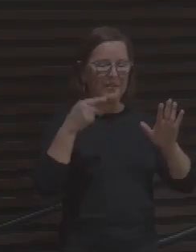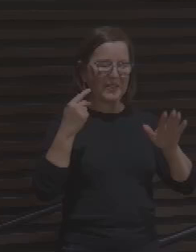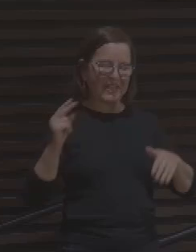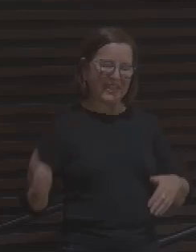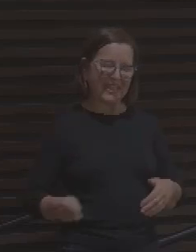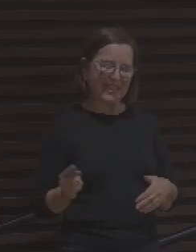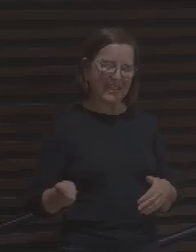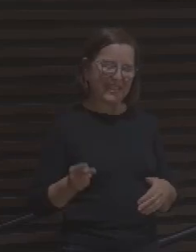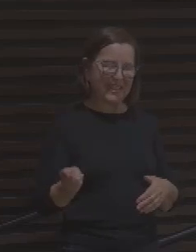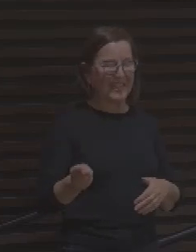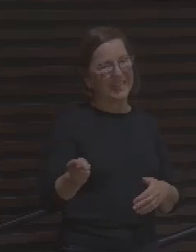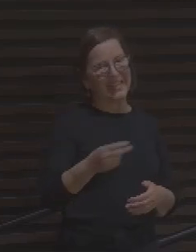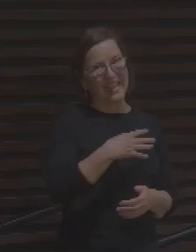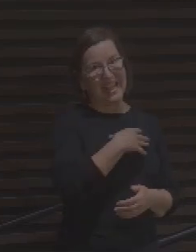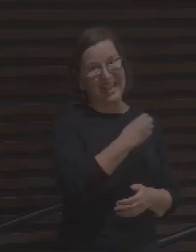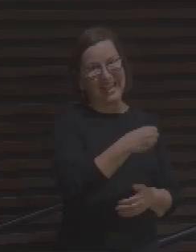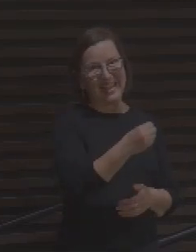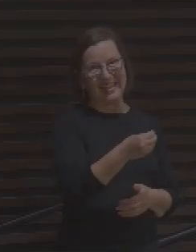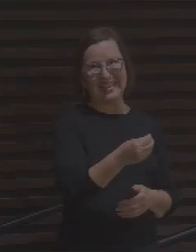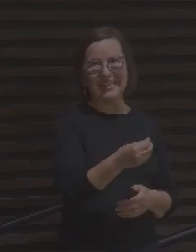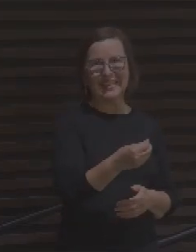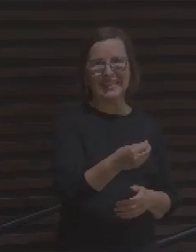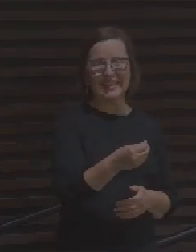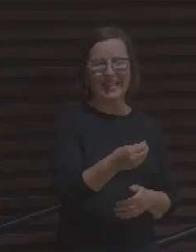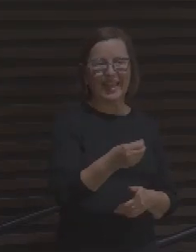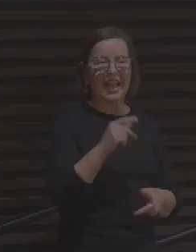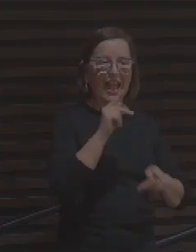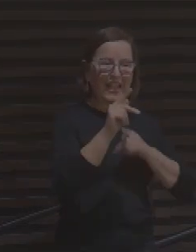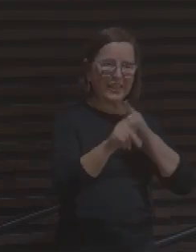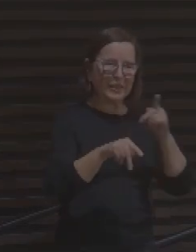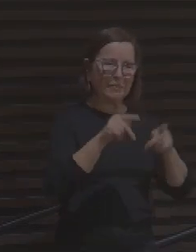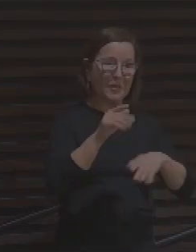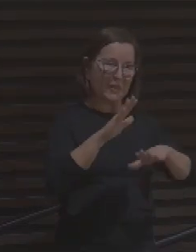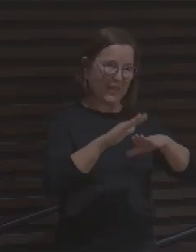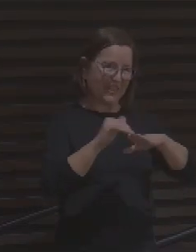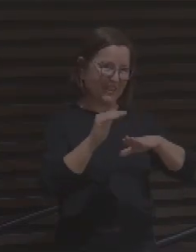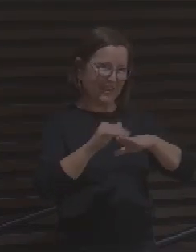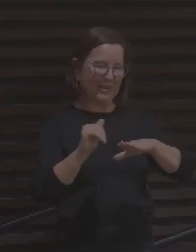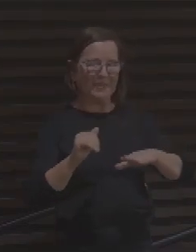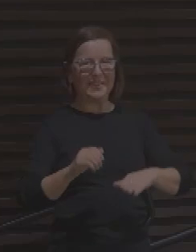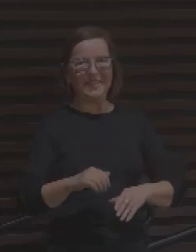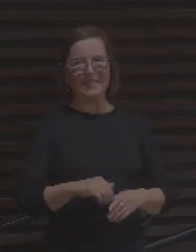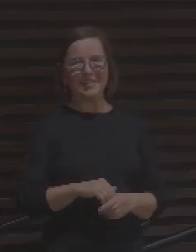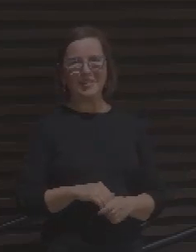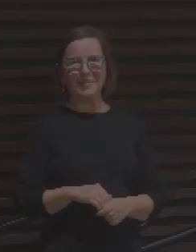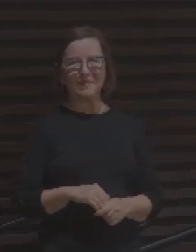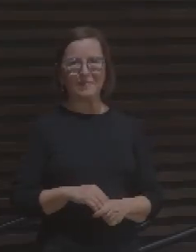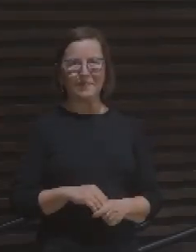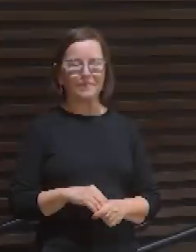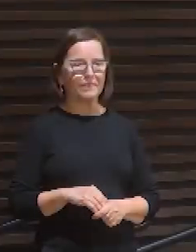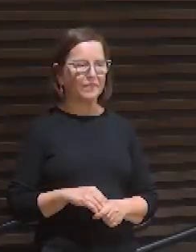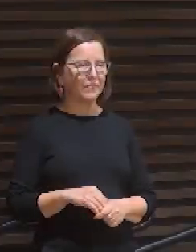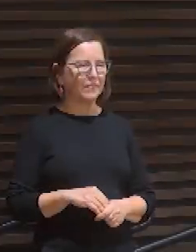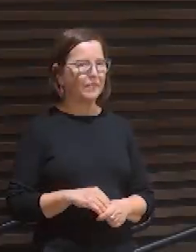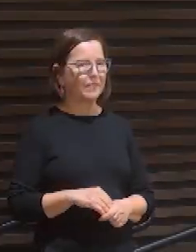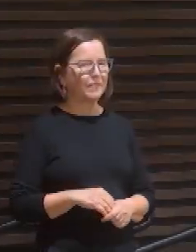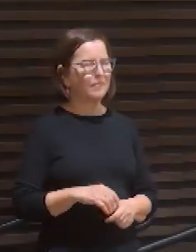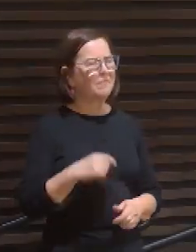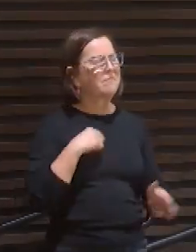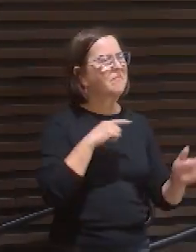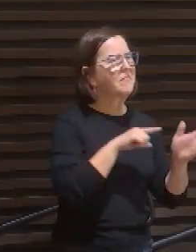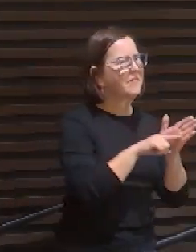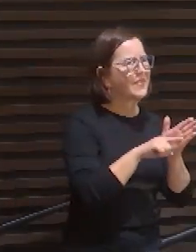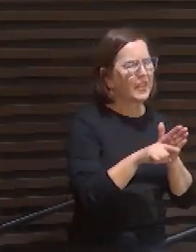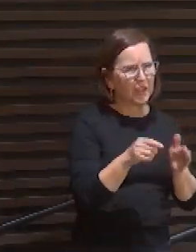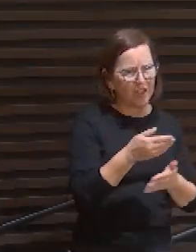eterna herança àqueles que têm sido chamados. Eu vou fazer uma pergunta.